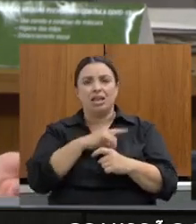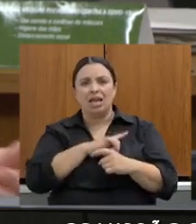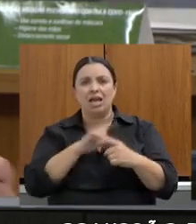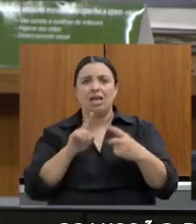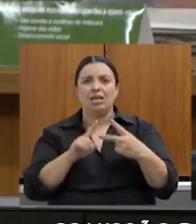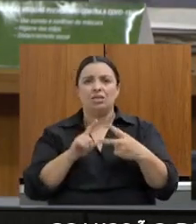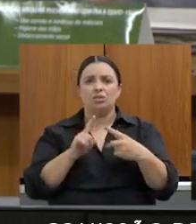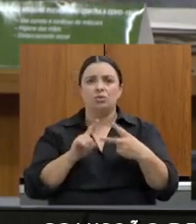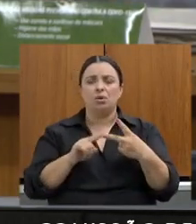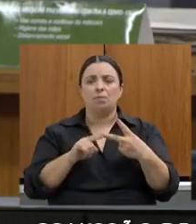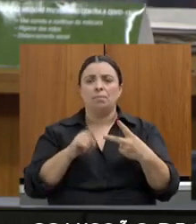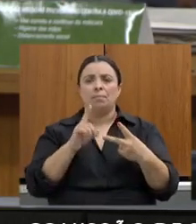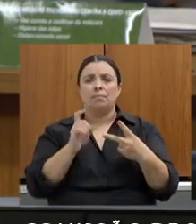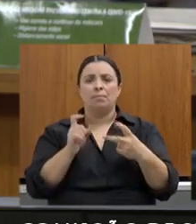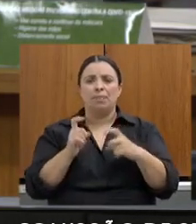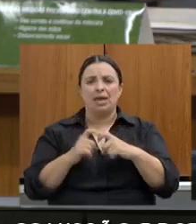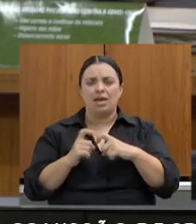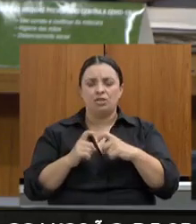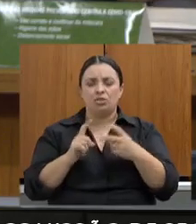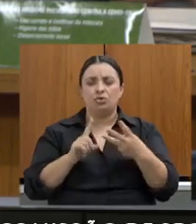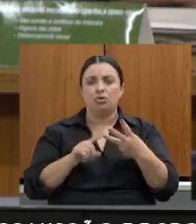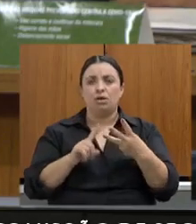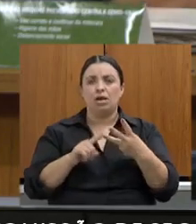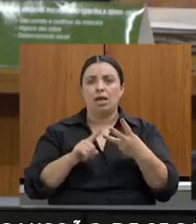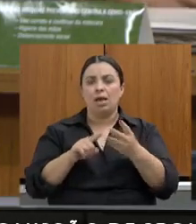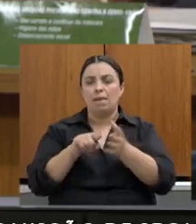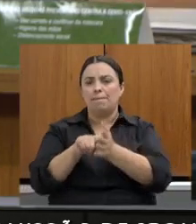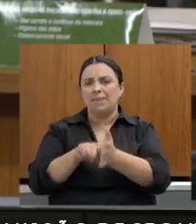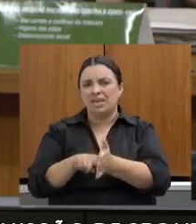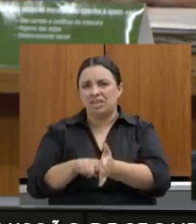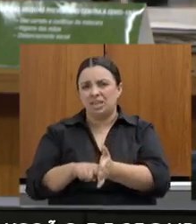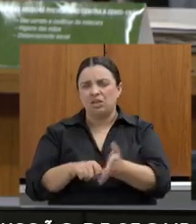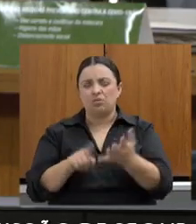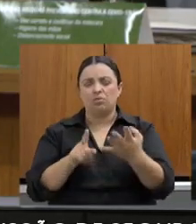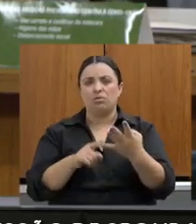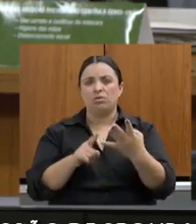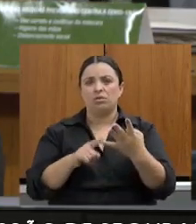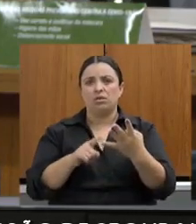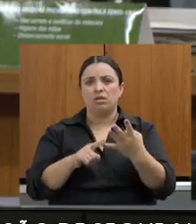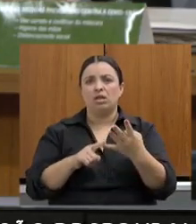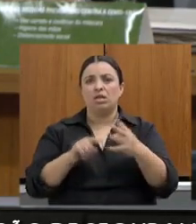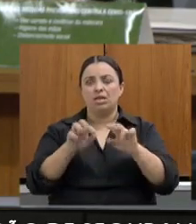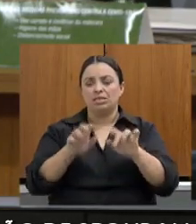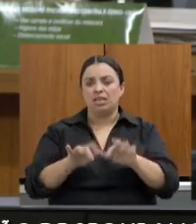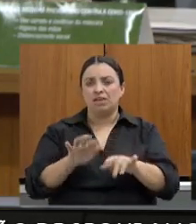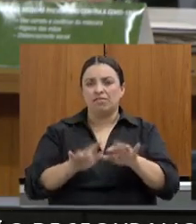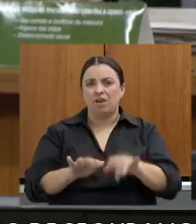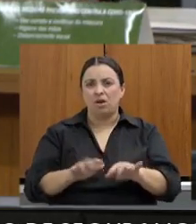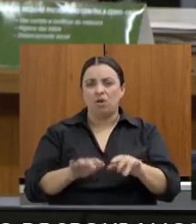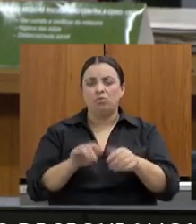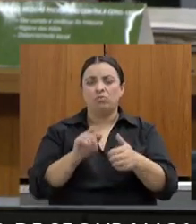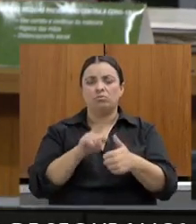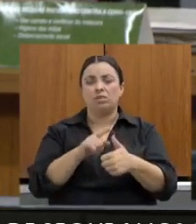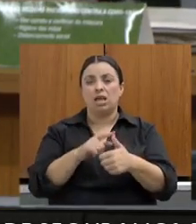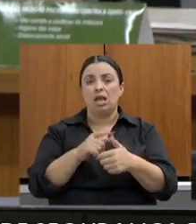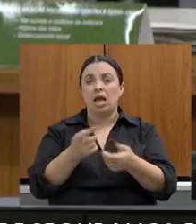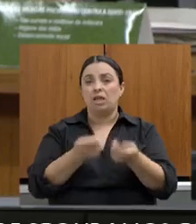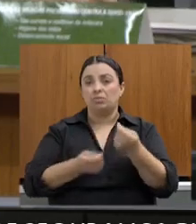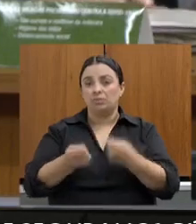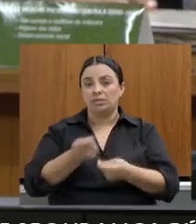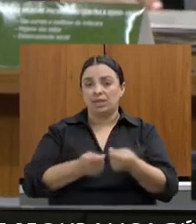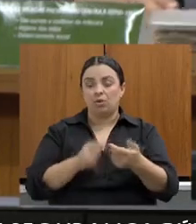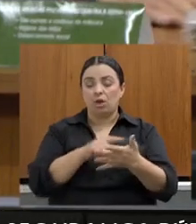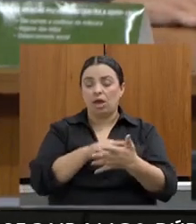e escrivão investigador e também por servidores administrativos que análise teto todos esses concursos